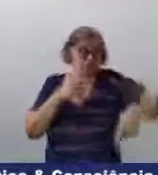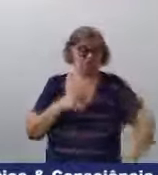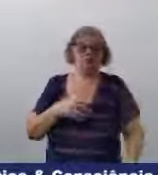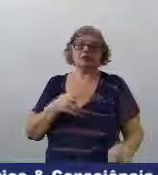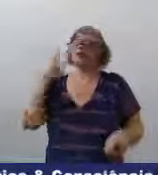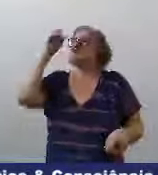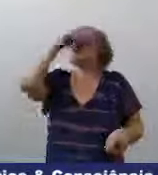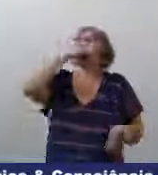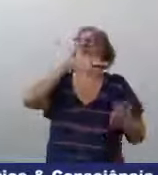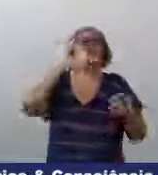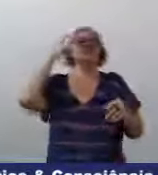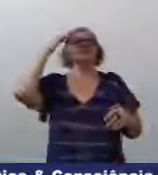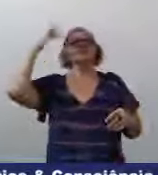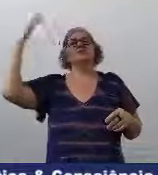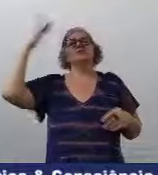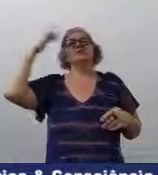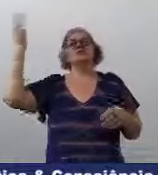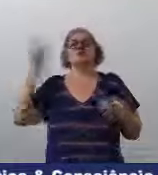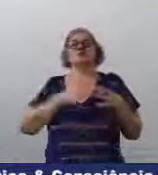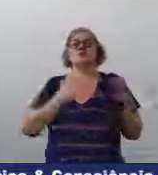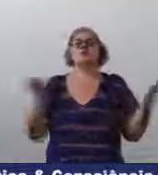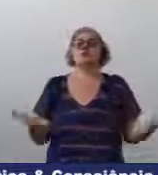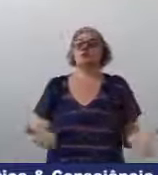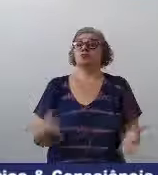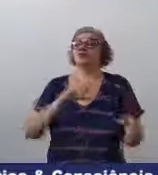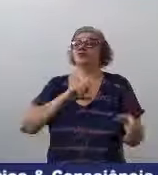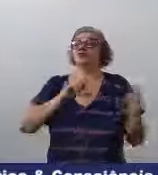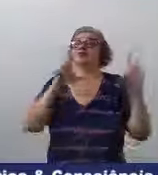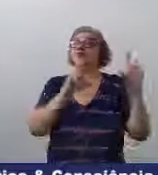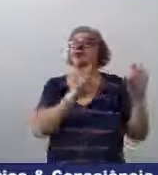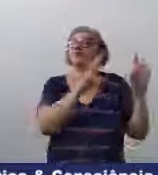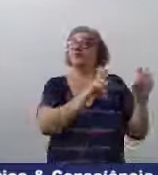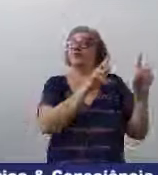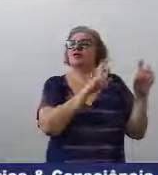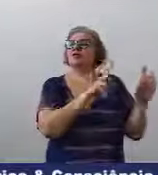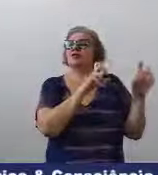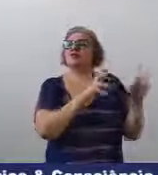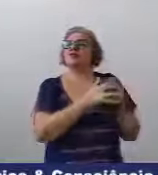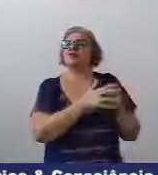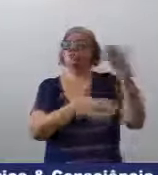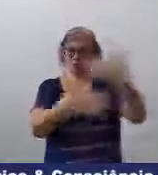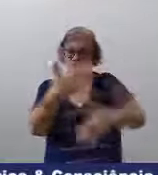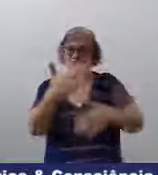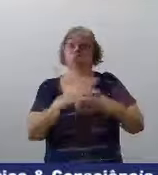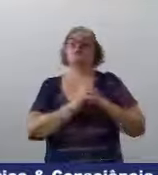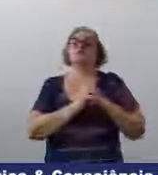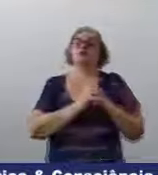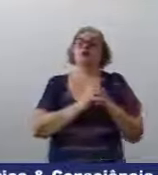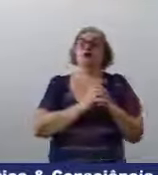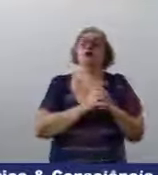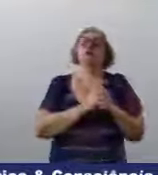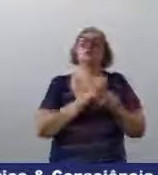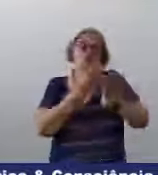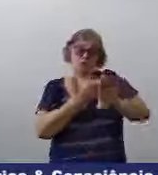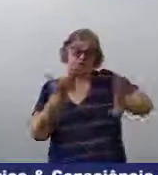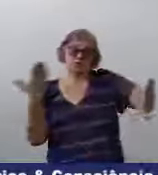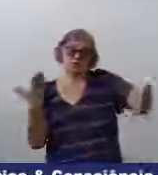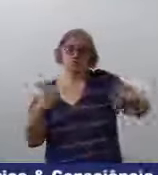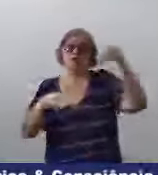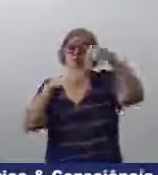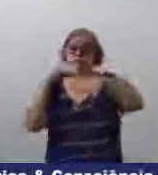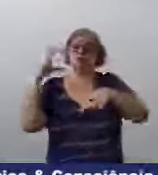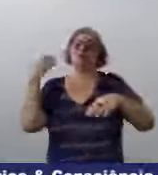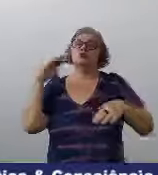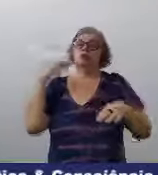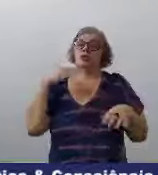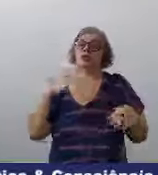infinito, porque é difícil imaginar. Hoje nós temos a fotografia, então temos que distinguir,